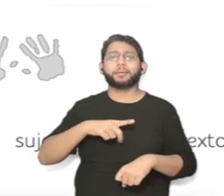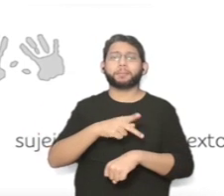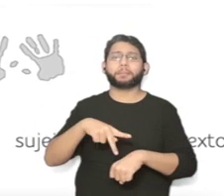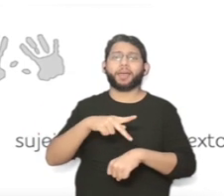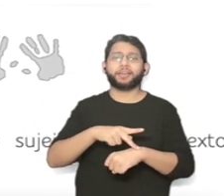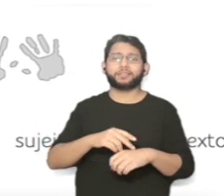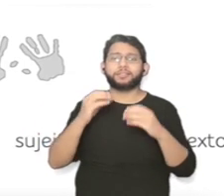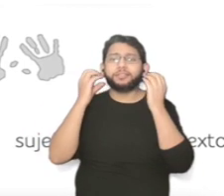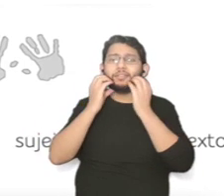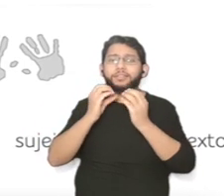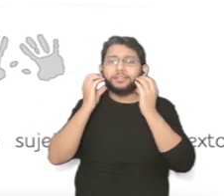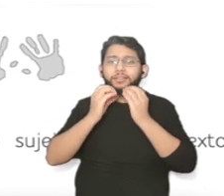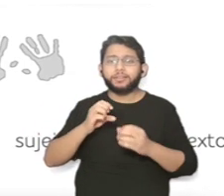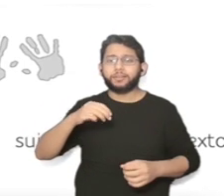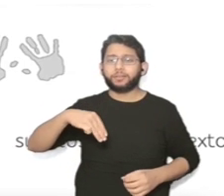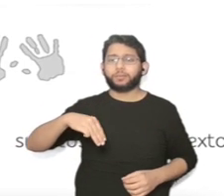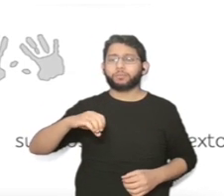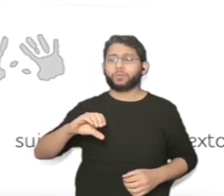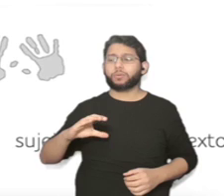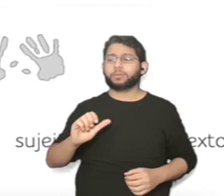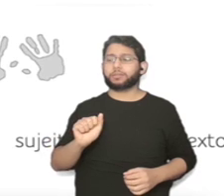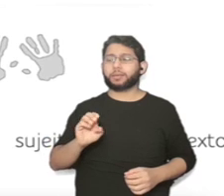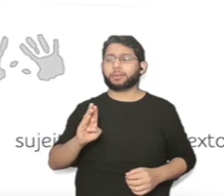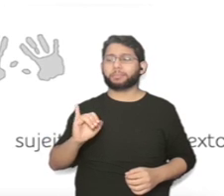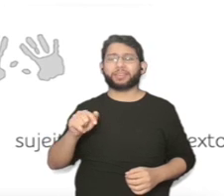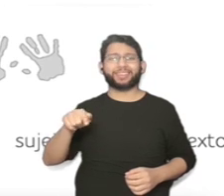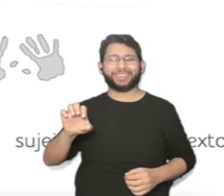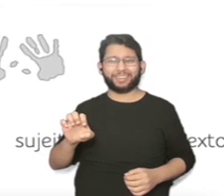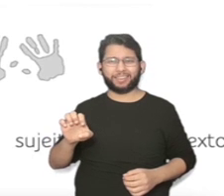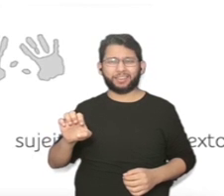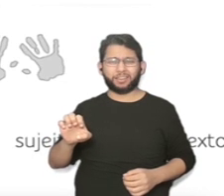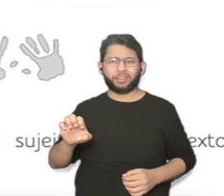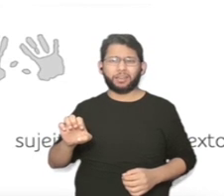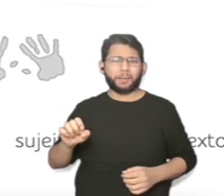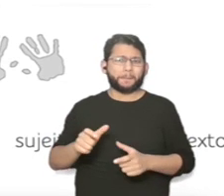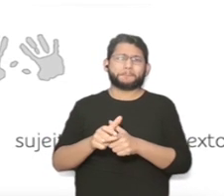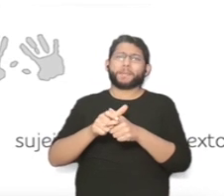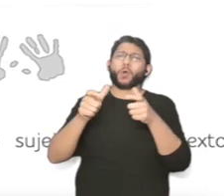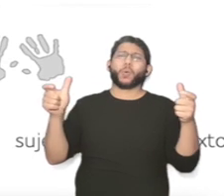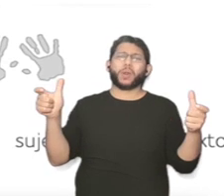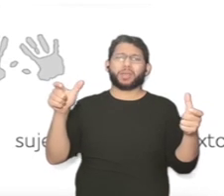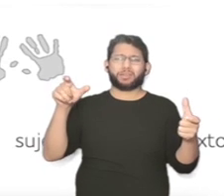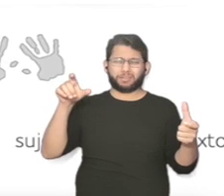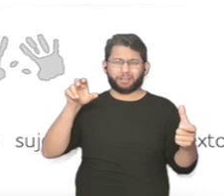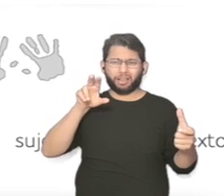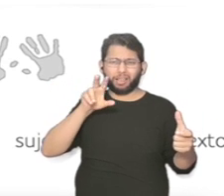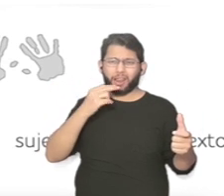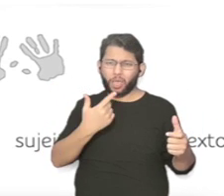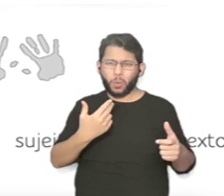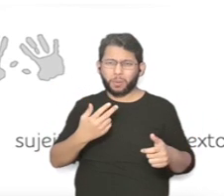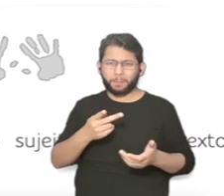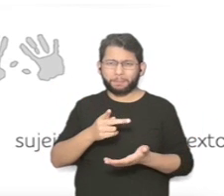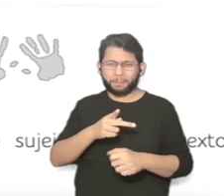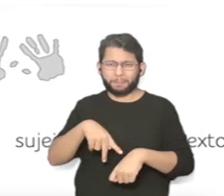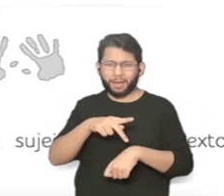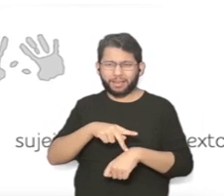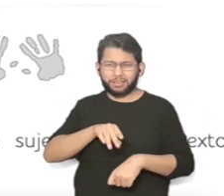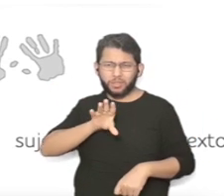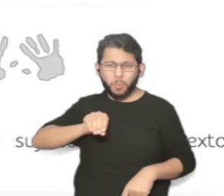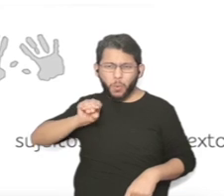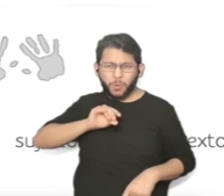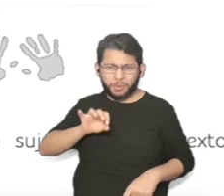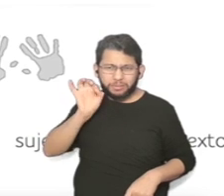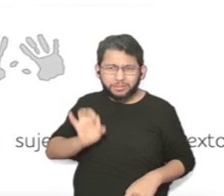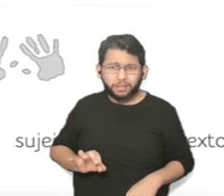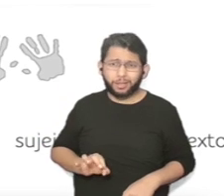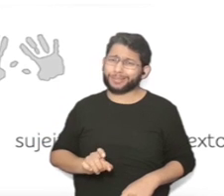Moçambique, cerca de 90% da população não fala a língua oficial do país. E isso não é uma questão de minoria. Se nós juntássemos,